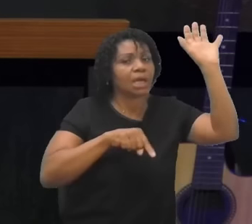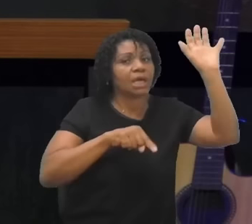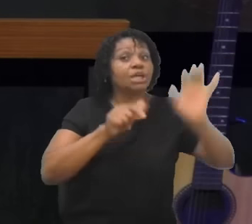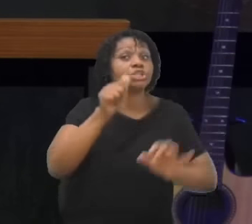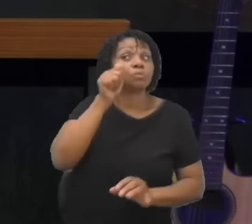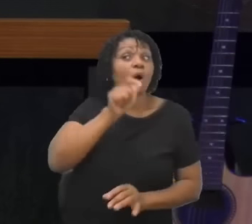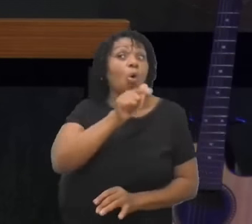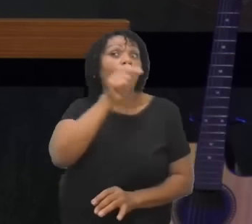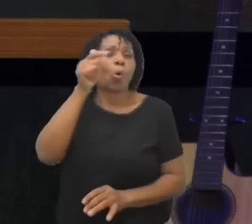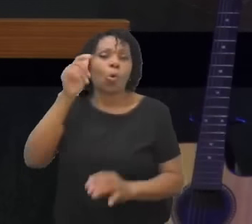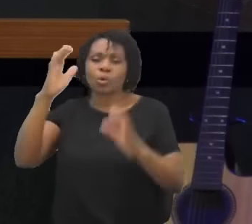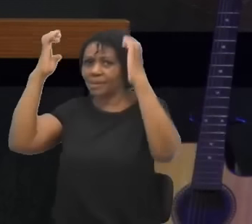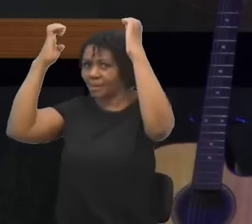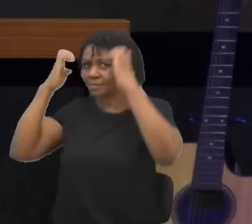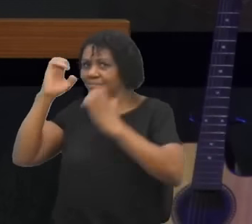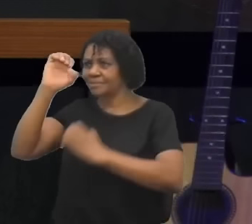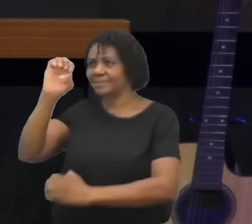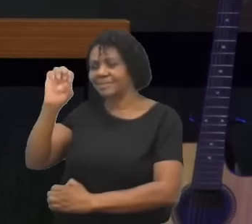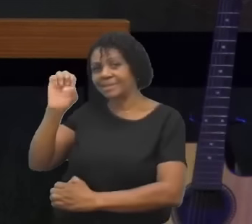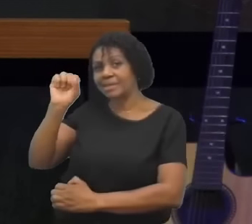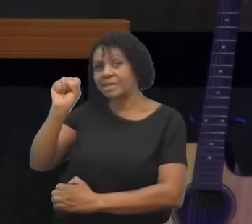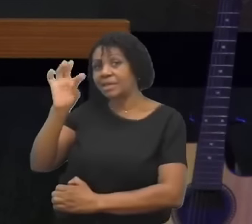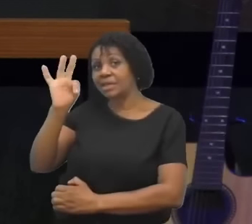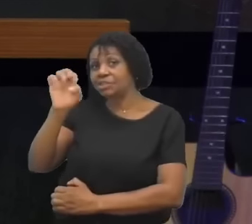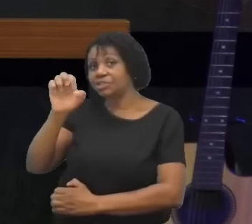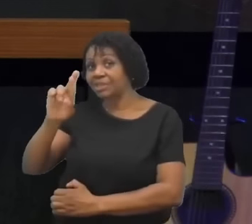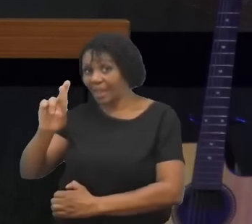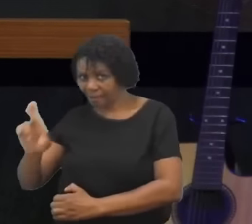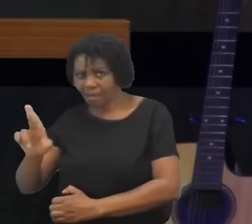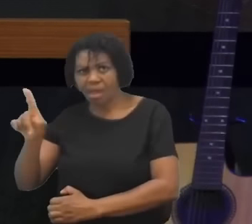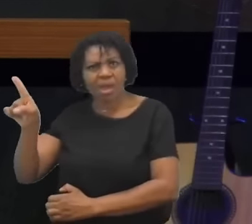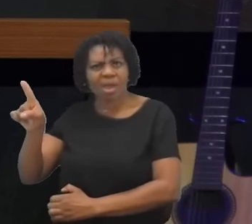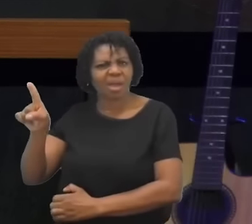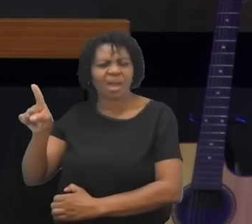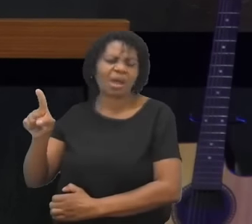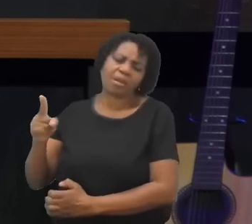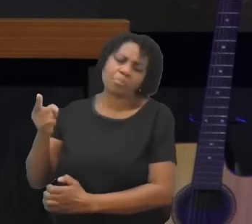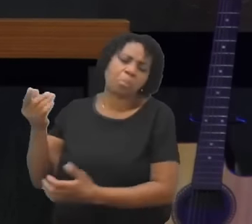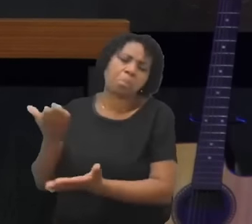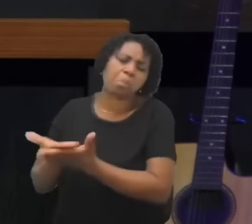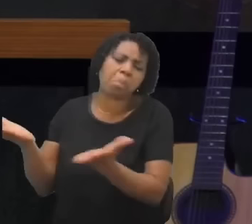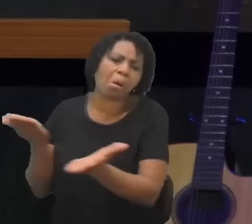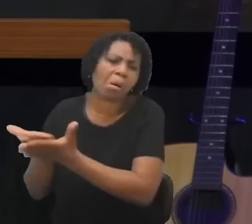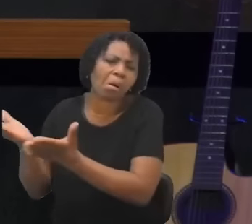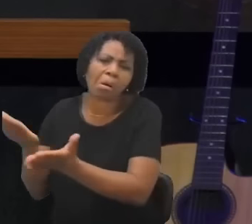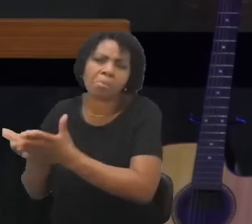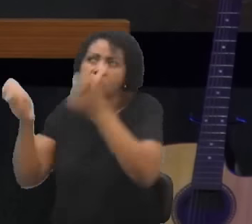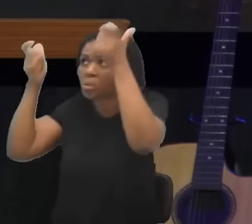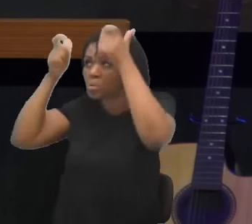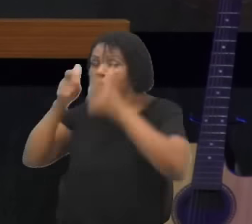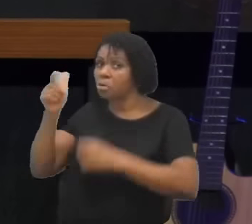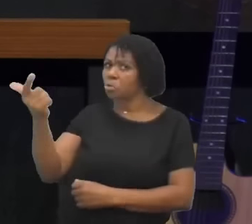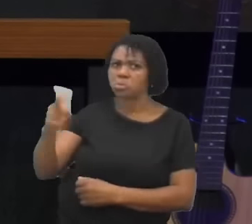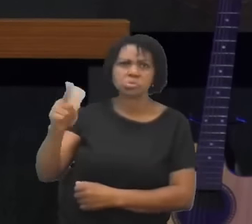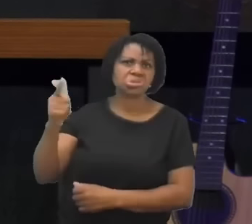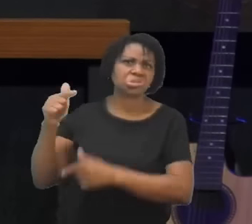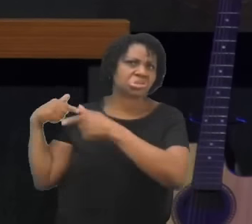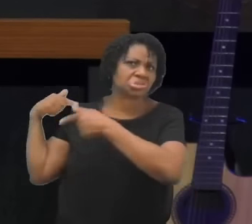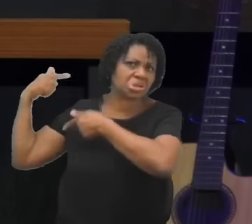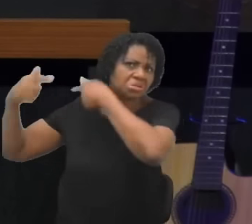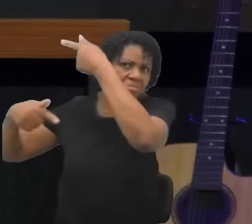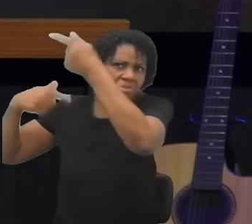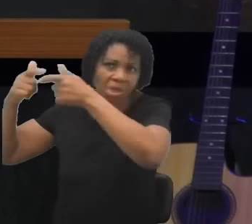chamada Esther, desfavorecida, órfã. Ela não tinha coroa, ela não era de uma linhagem real, ela não tinha